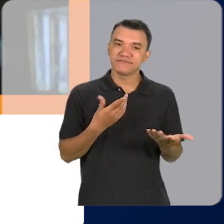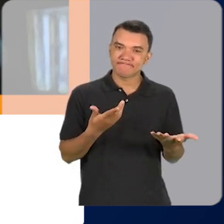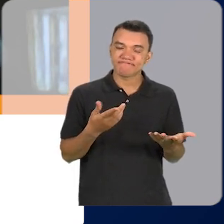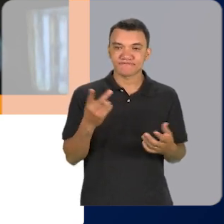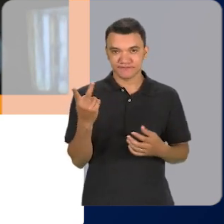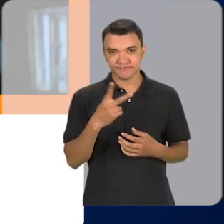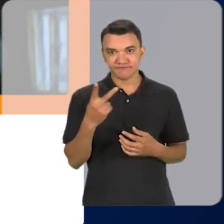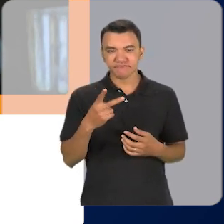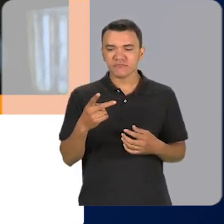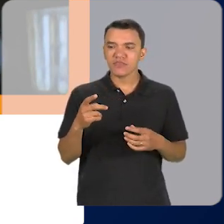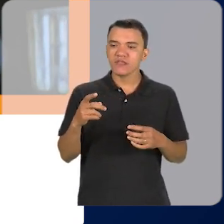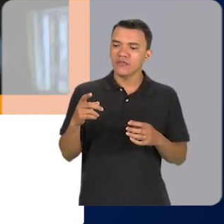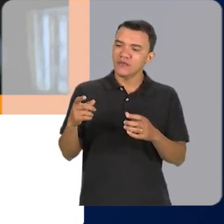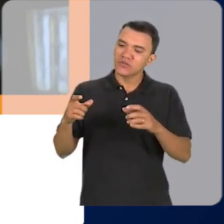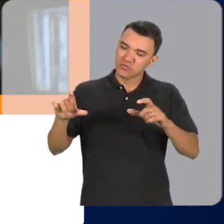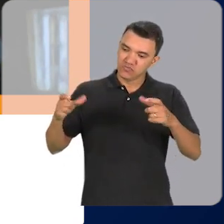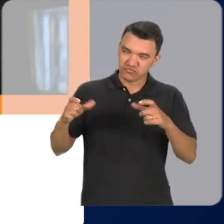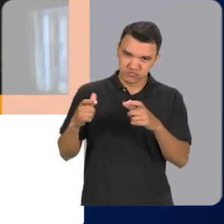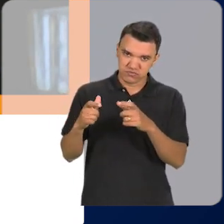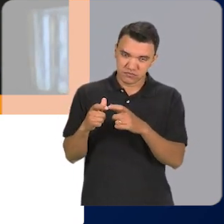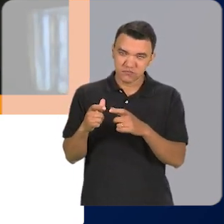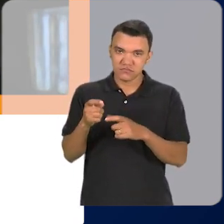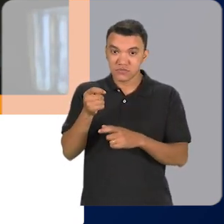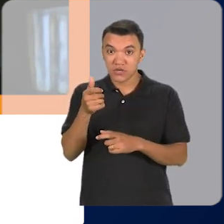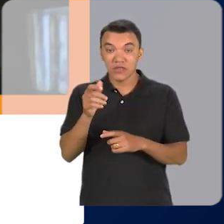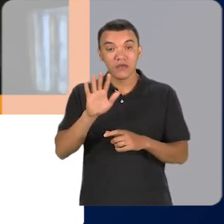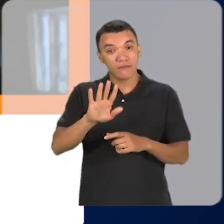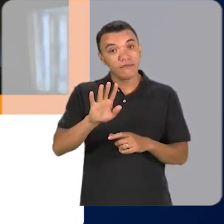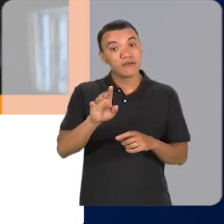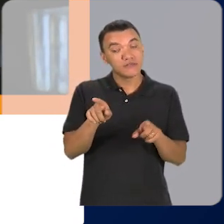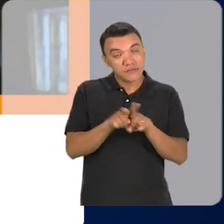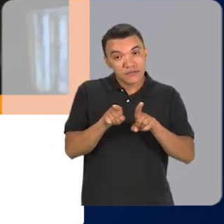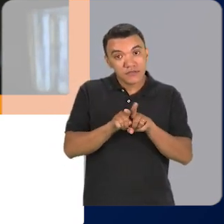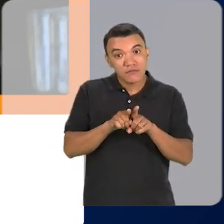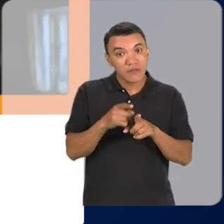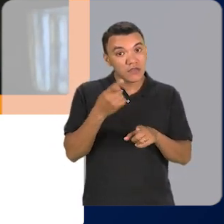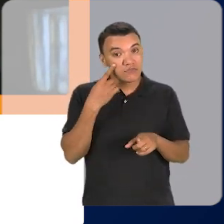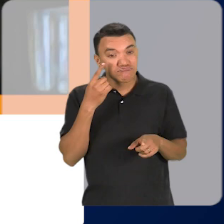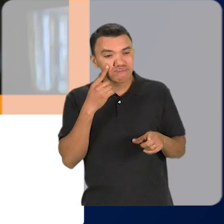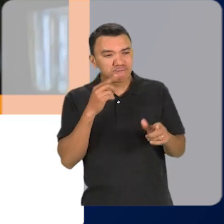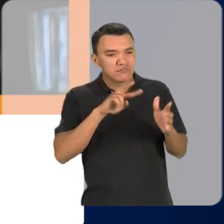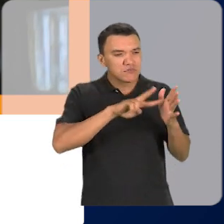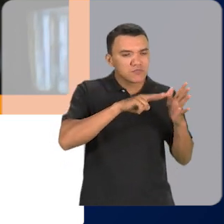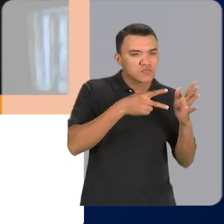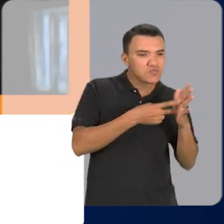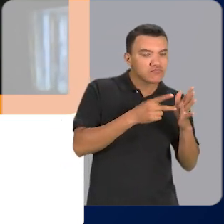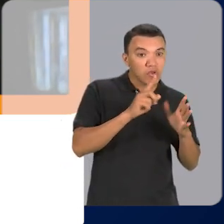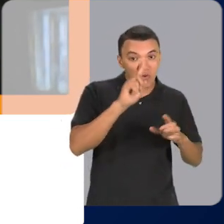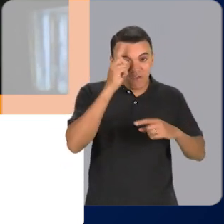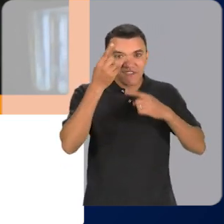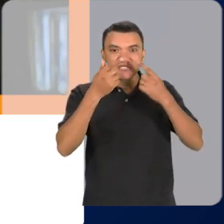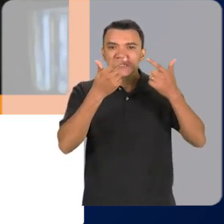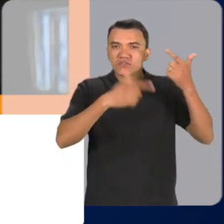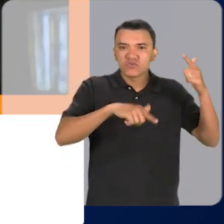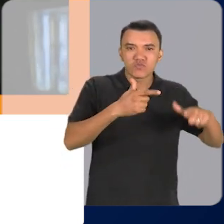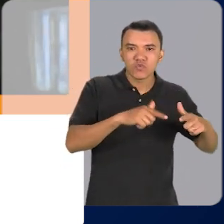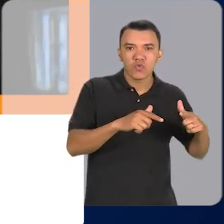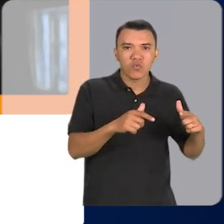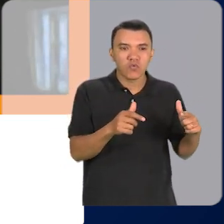né, de declínio, de desaparecimento, né, a gente também percebe um processo de ressignificação, de reinvenção, né,